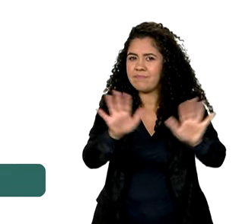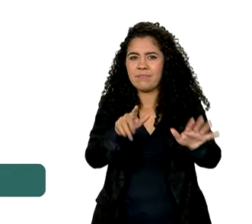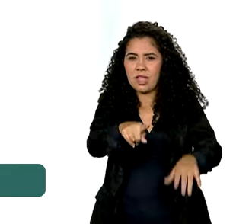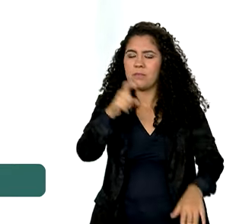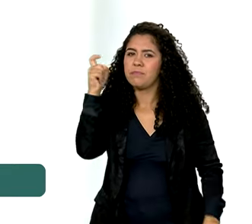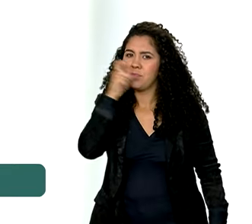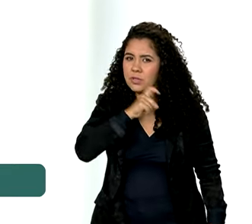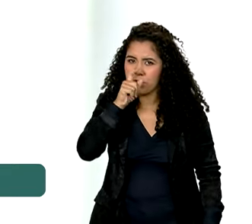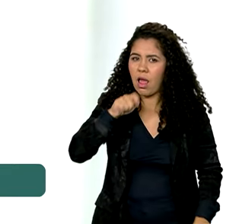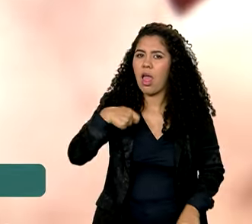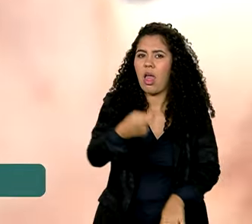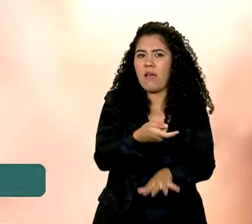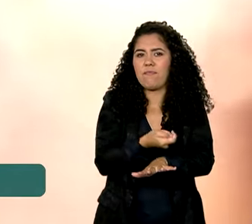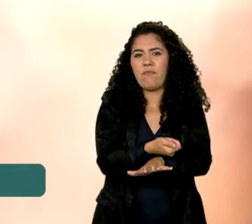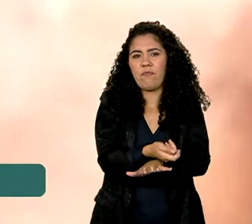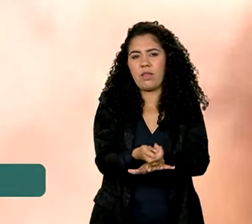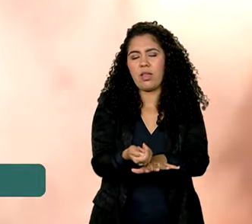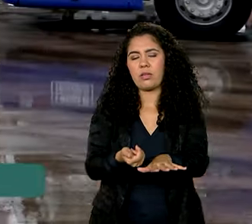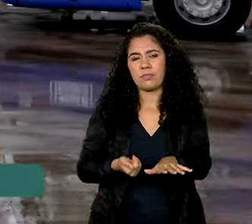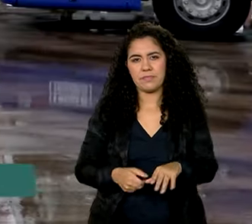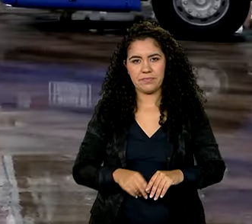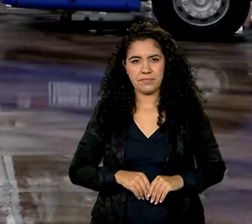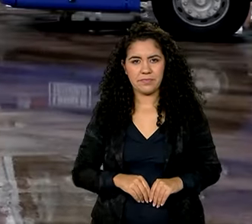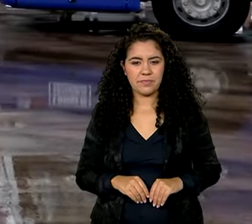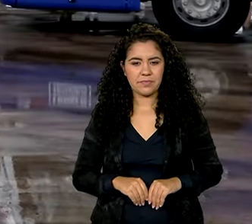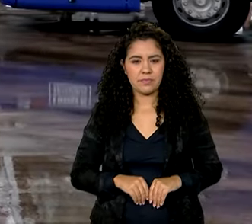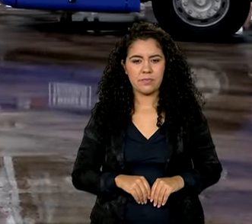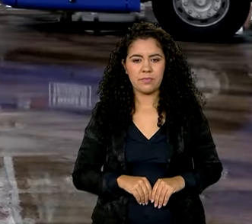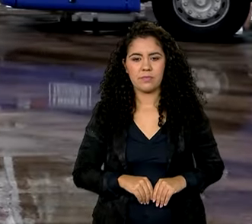porque é fake news.